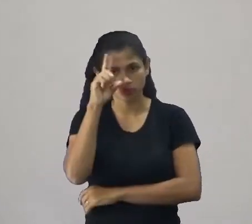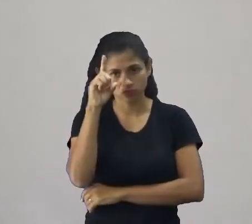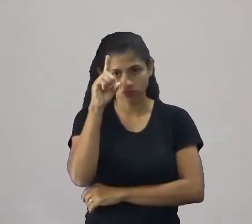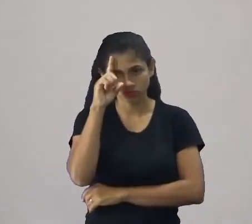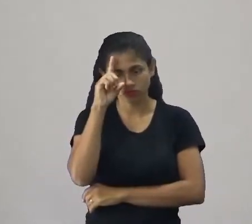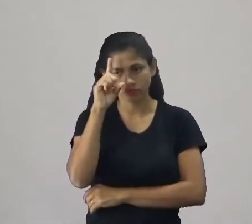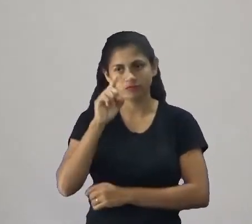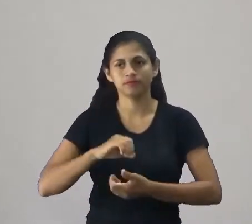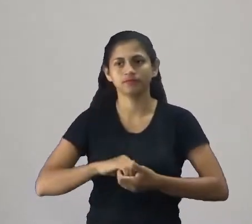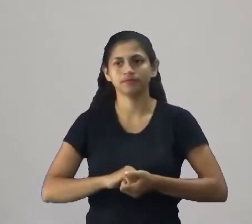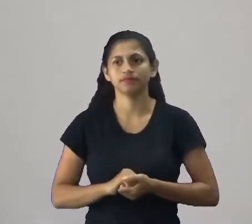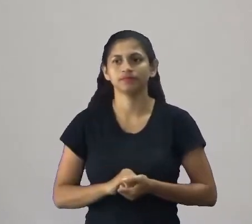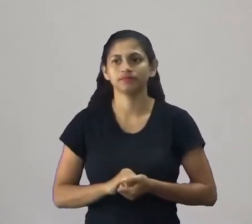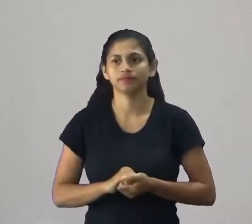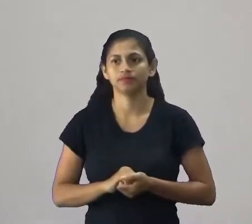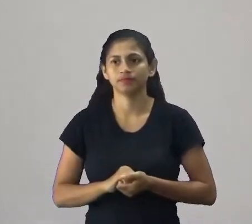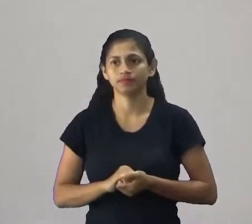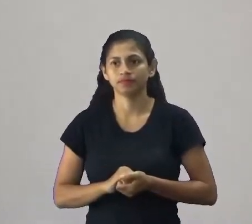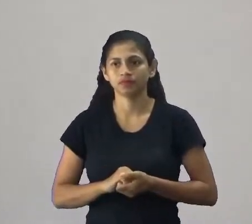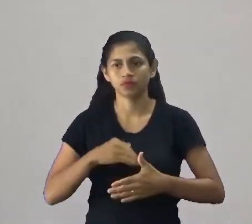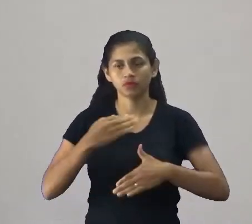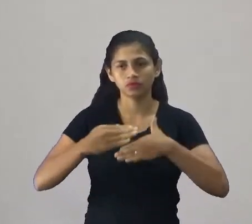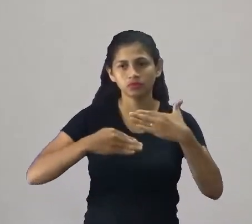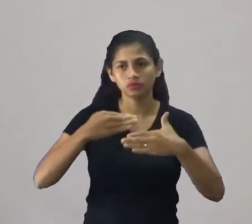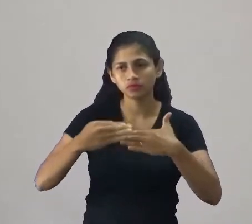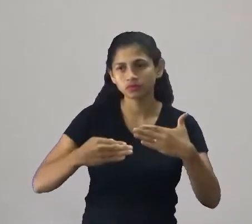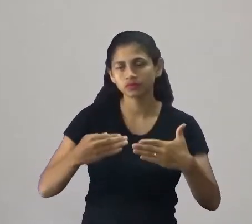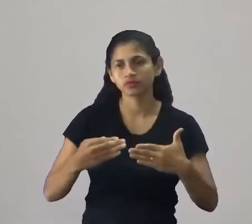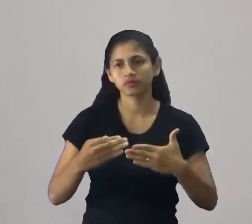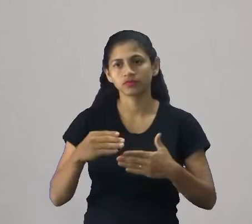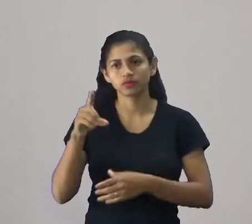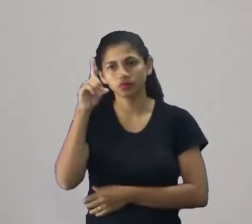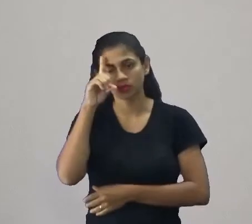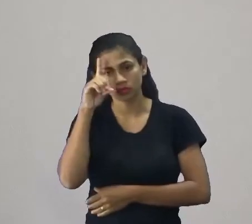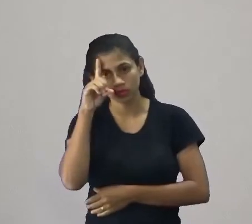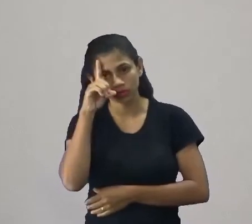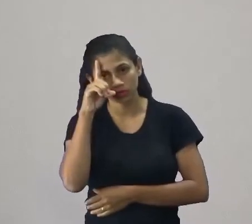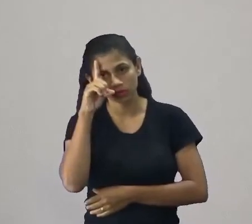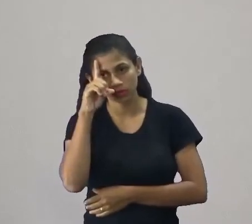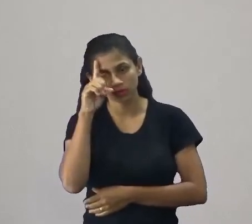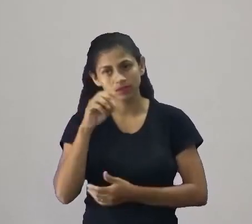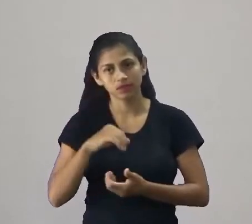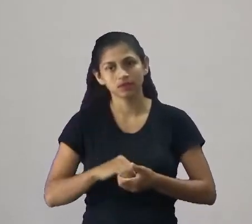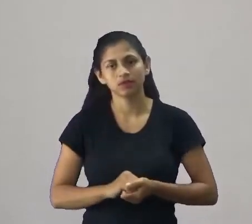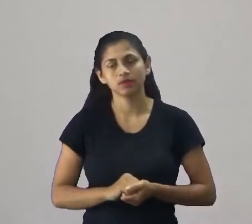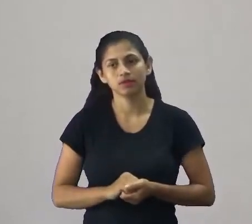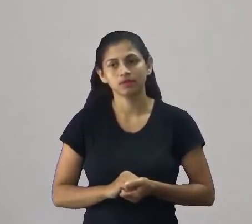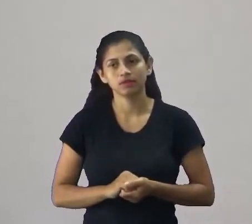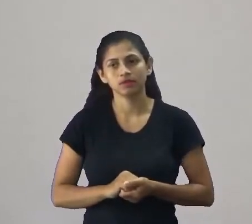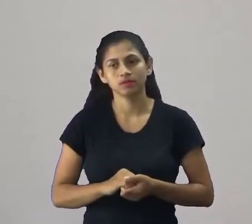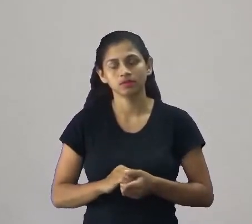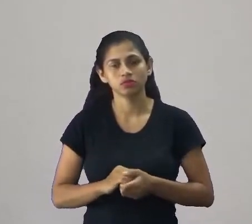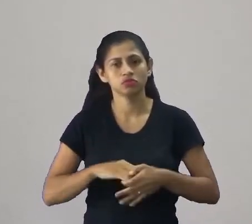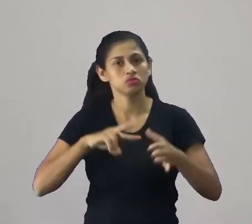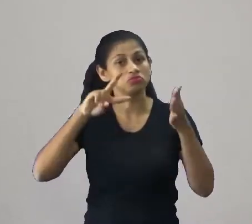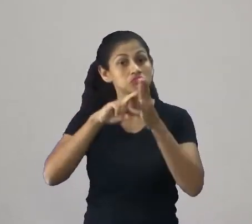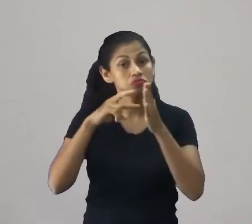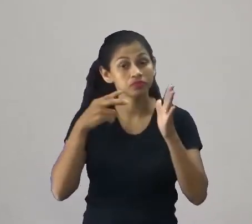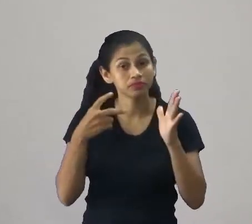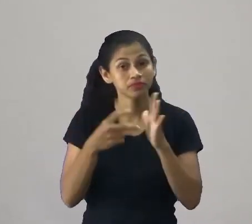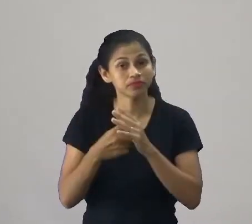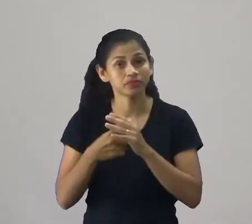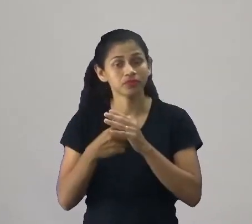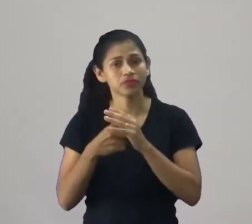seja, são ações comuns que vão sendo desenvolvidas ali naquele dia, vão se enchendo de significado, vão